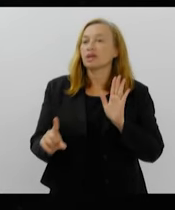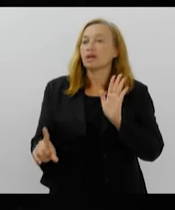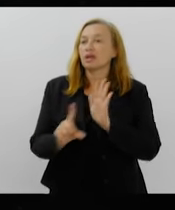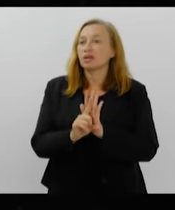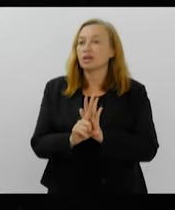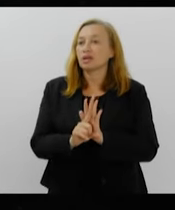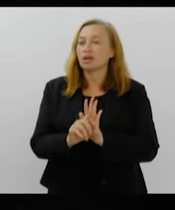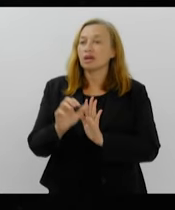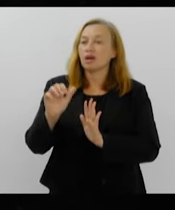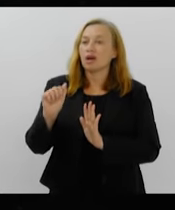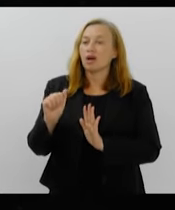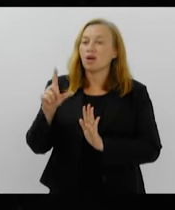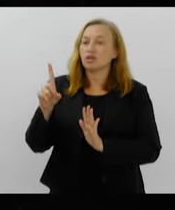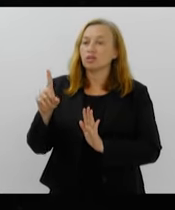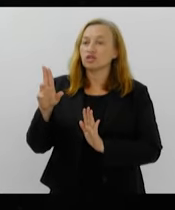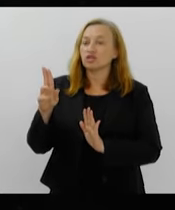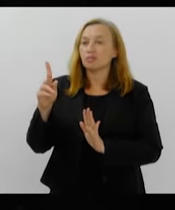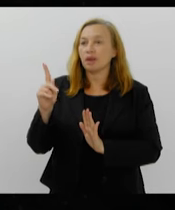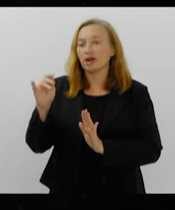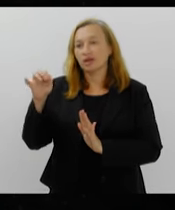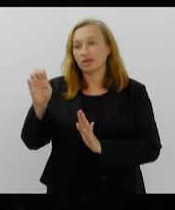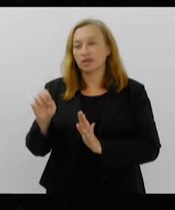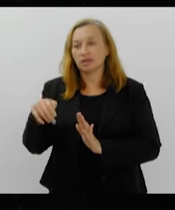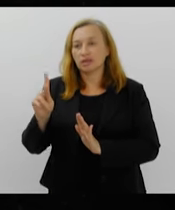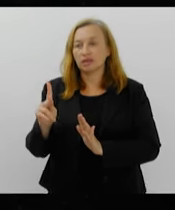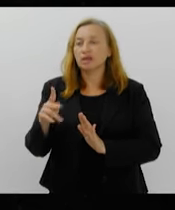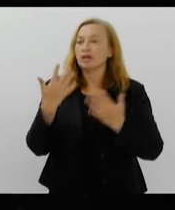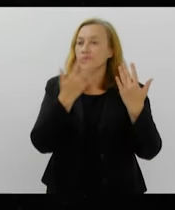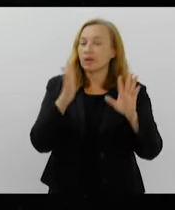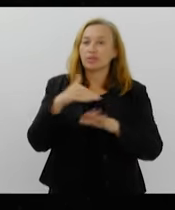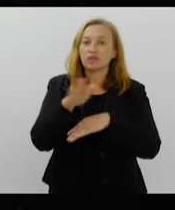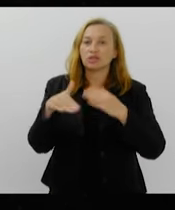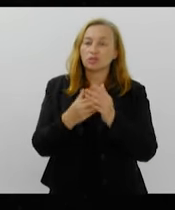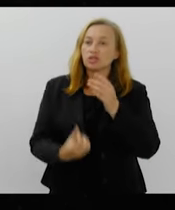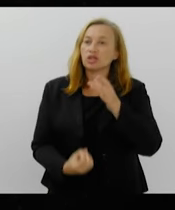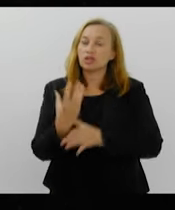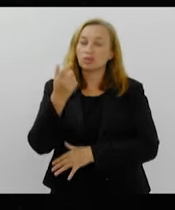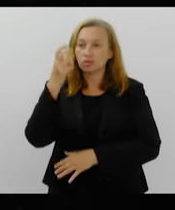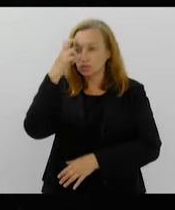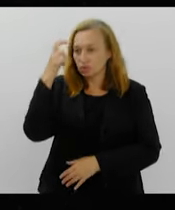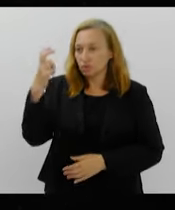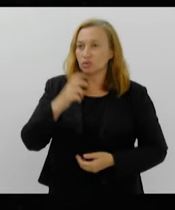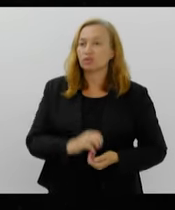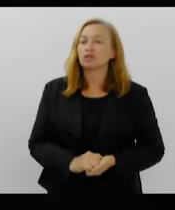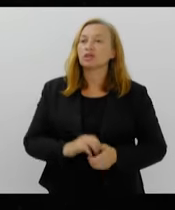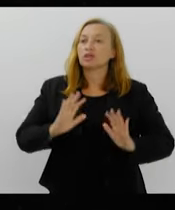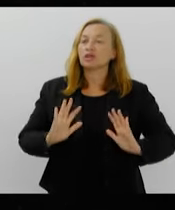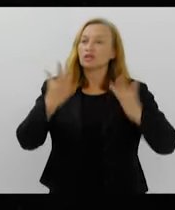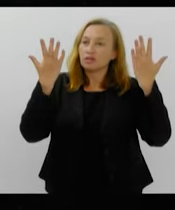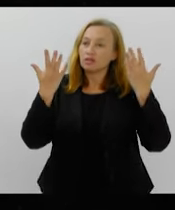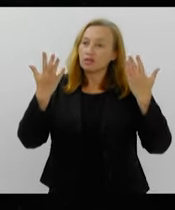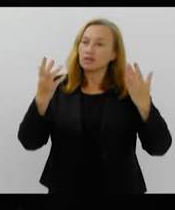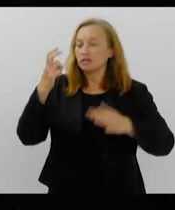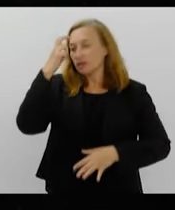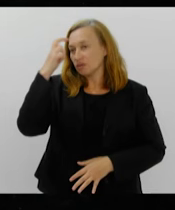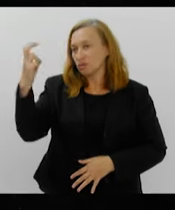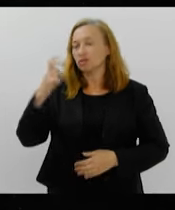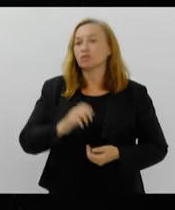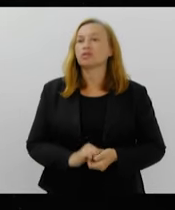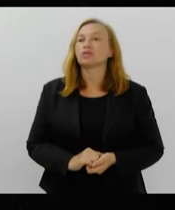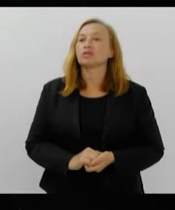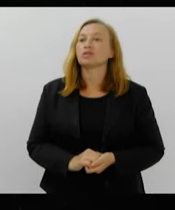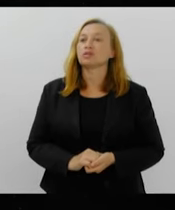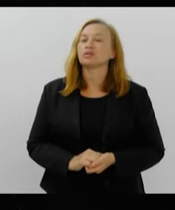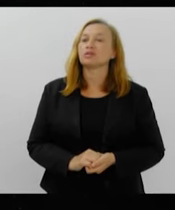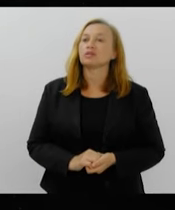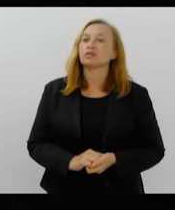alblanc Então parabéns a todos os fazedores e fazedoras de Cultura viva as manifestações culturais